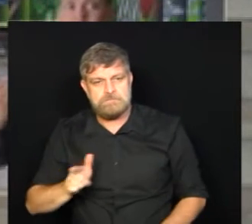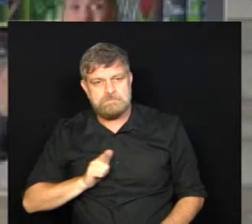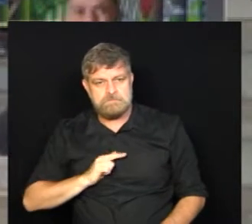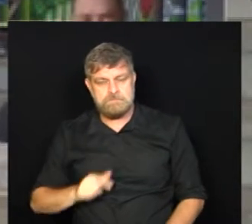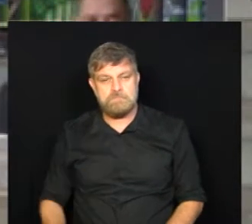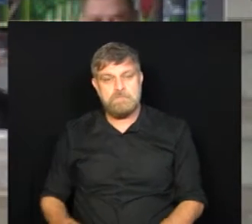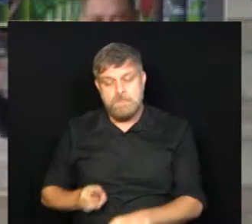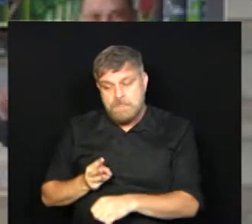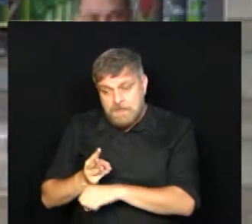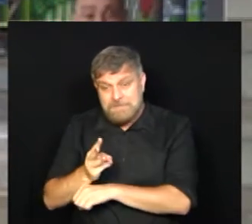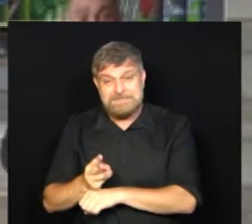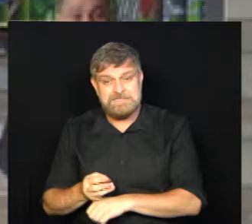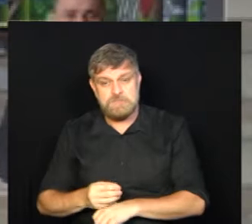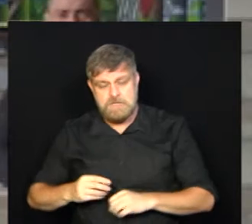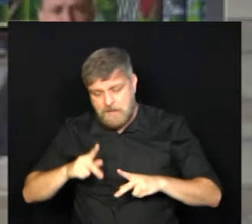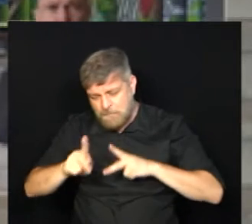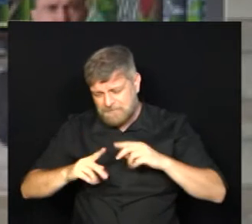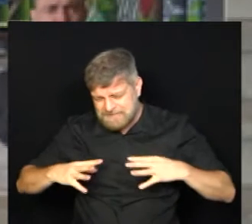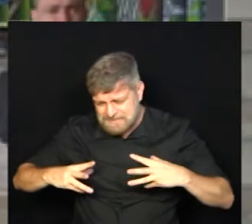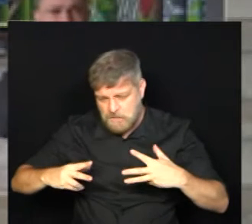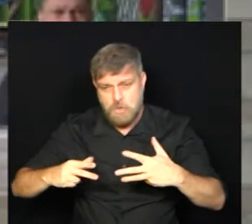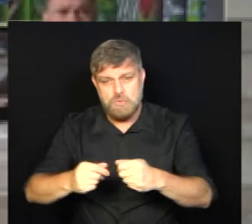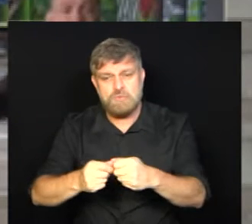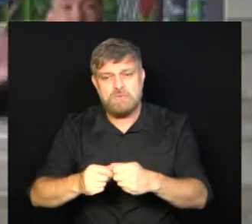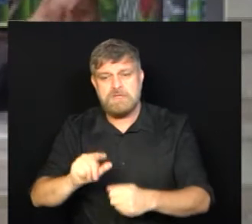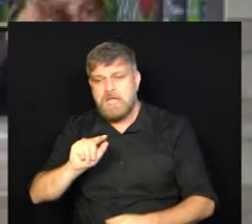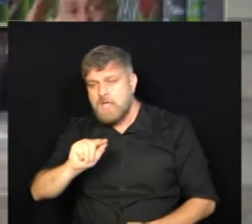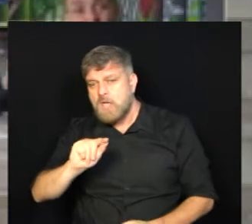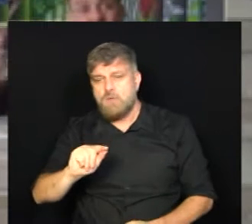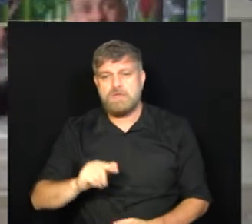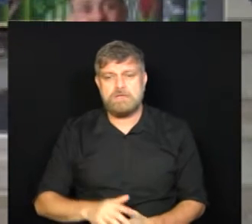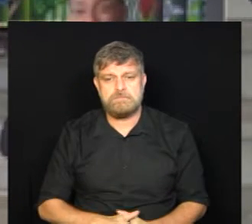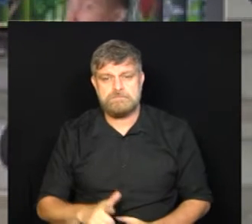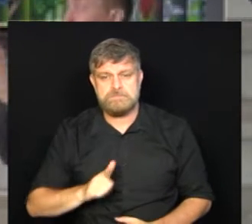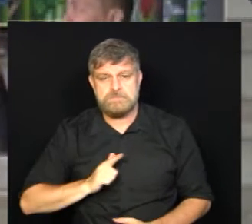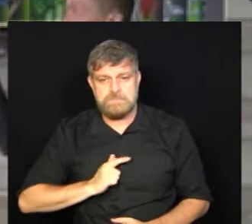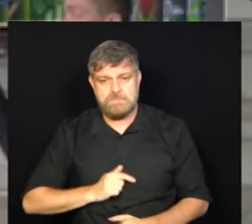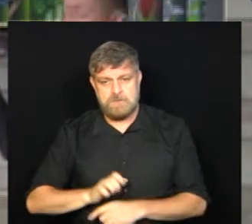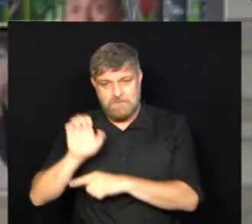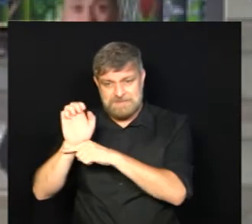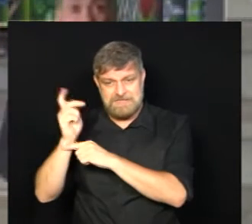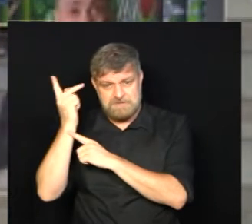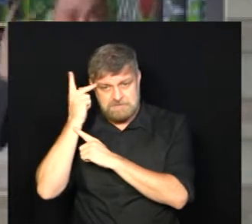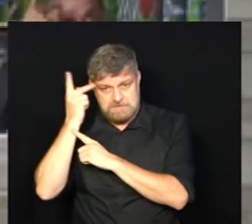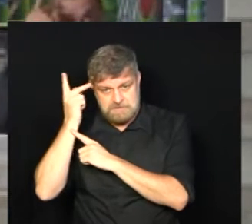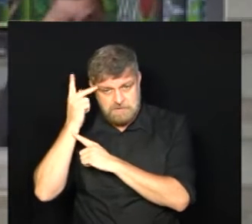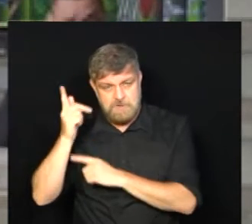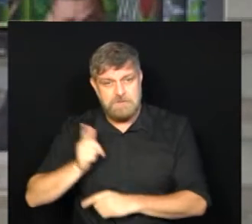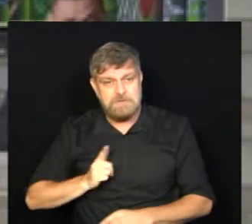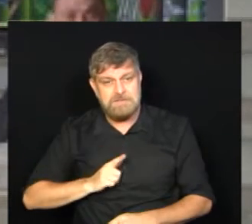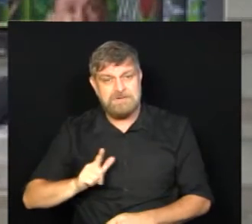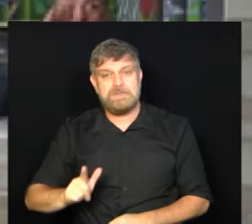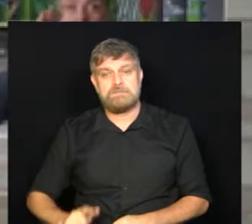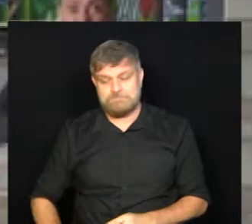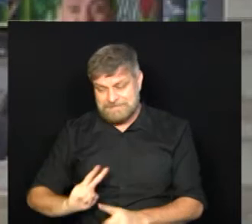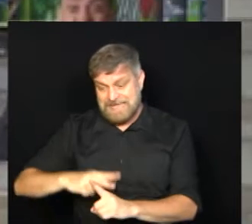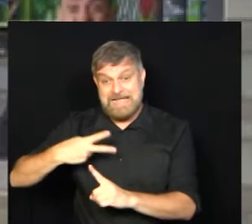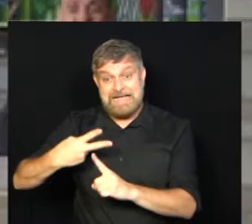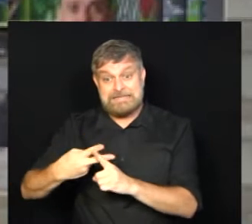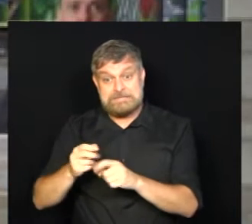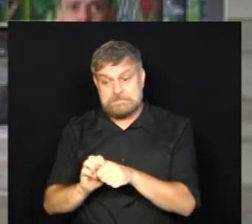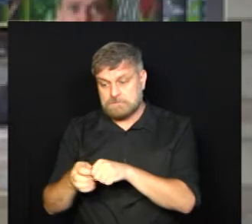será enviada hoje a toda a população inscrita é essa: o estado de São Paulo sofre uma segunda onda